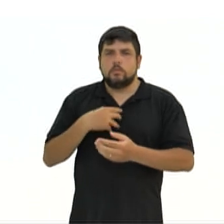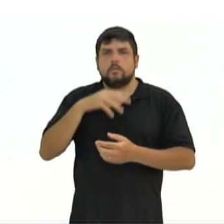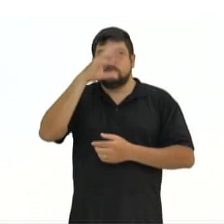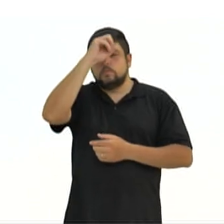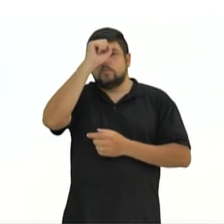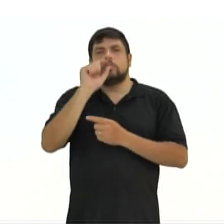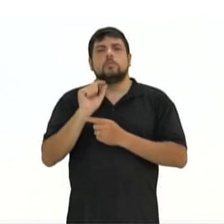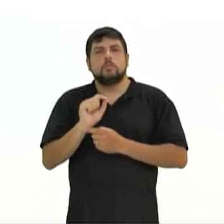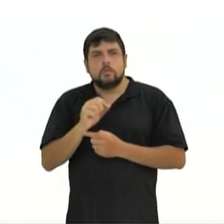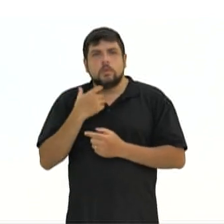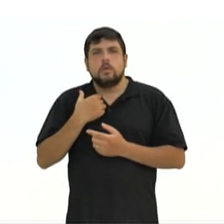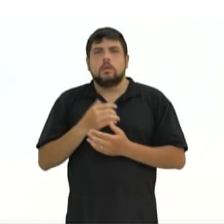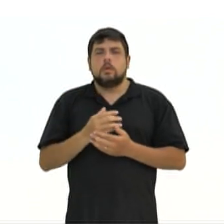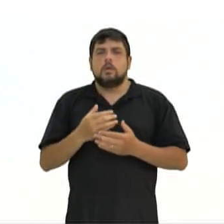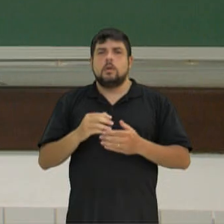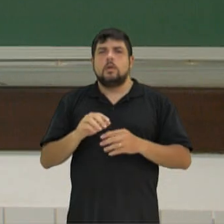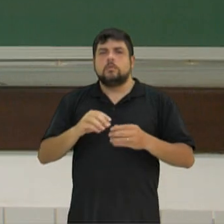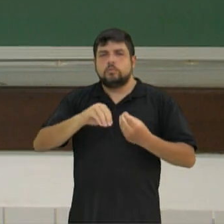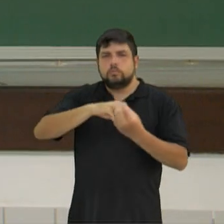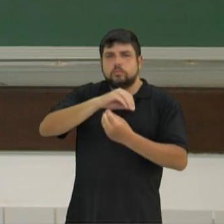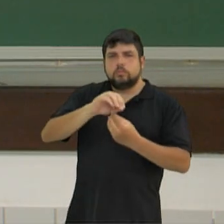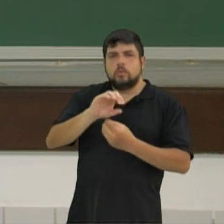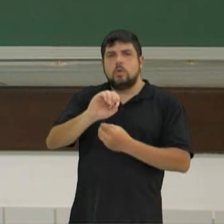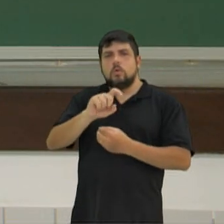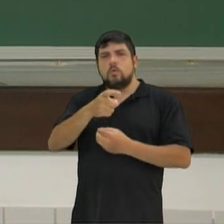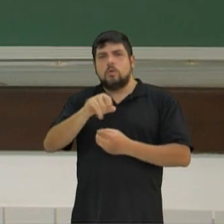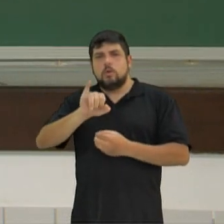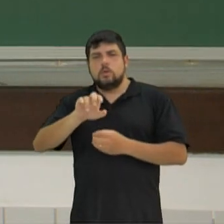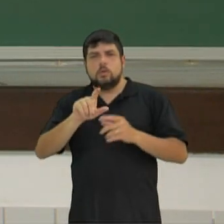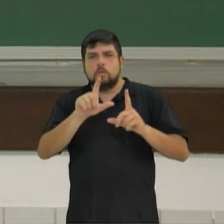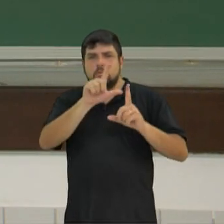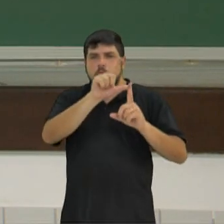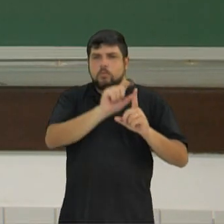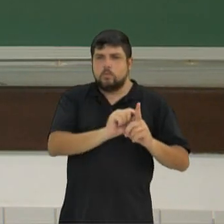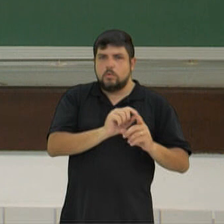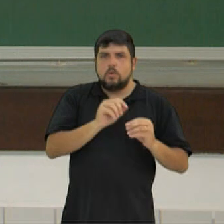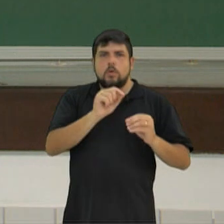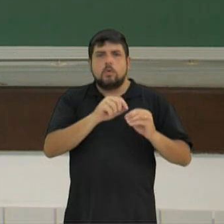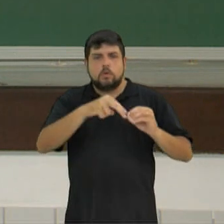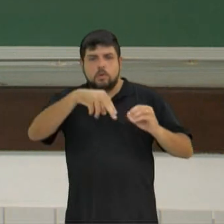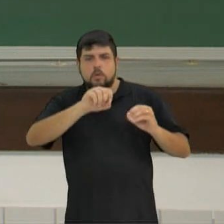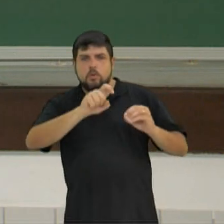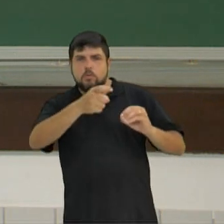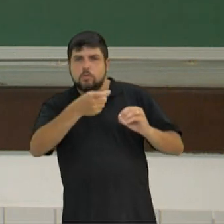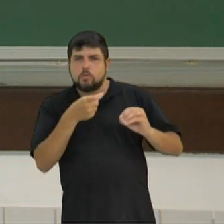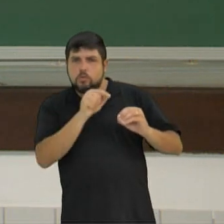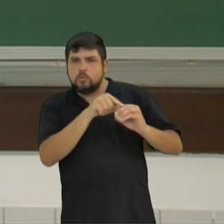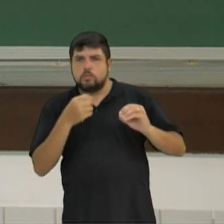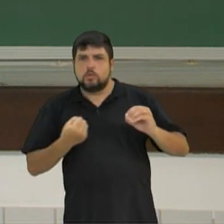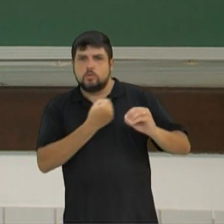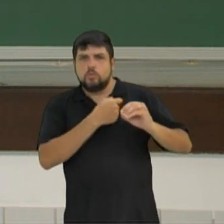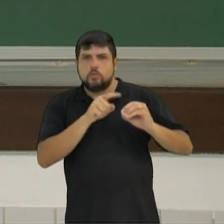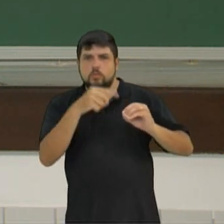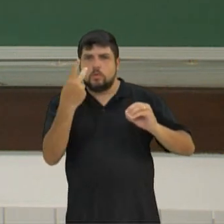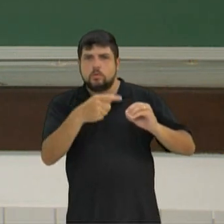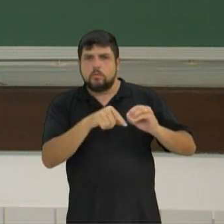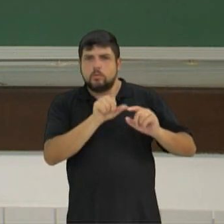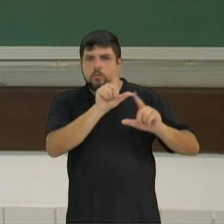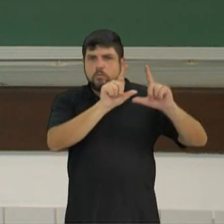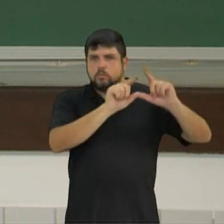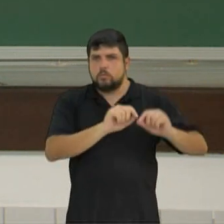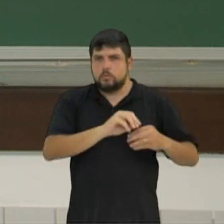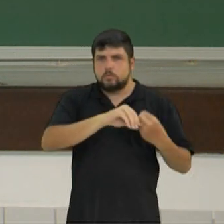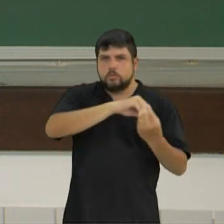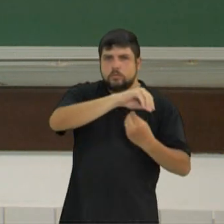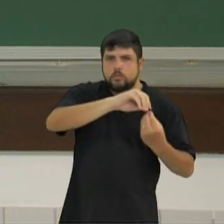sobre reações de oxirredução, que são aquelas onde ocorre mudança no NOx, ou seja, na carga dos elementos que fazem parte